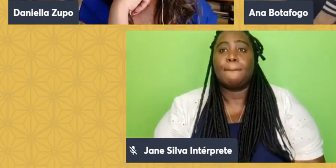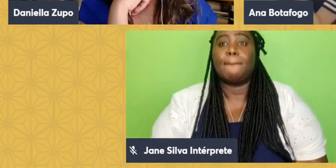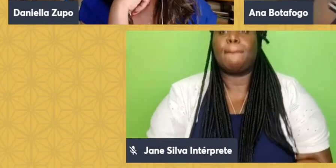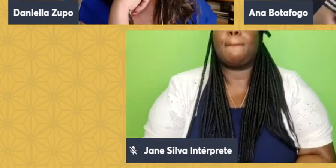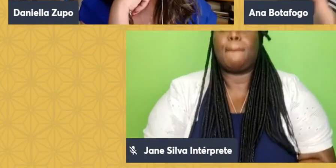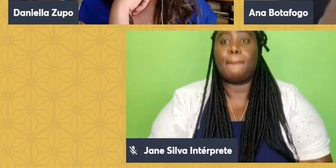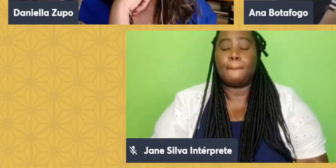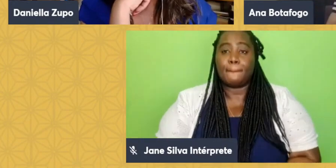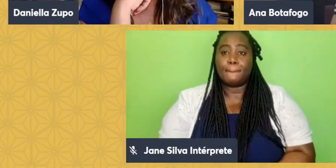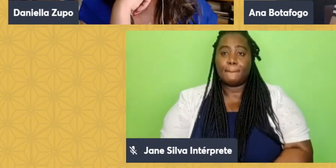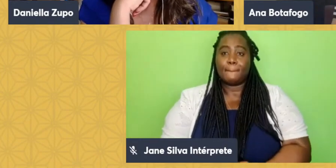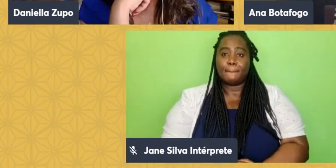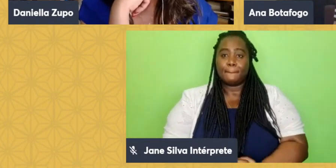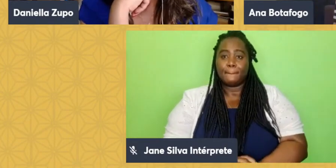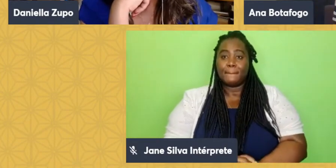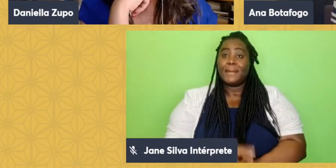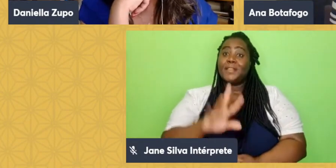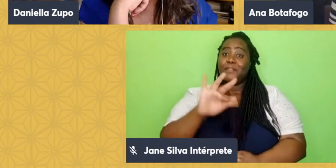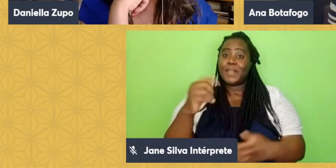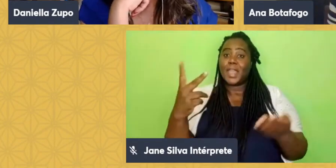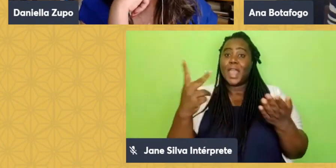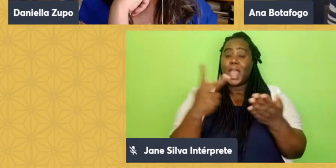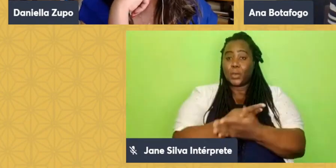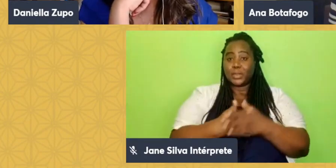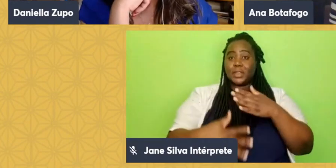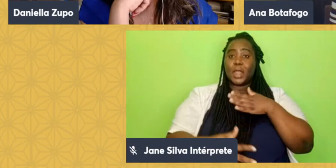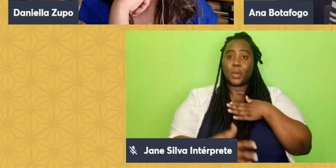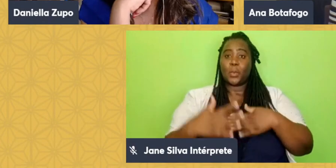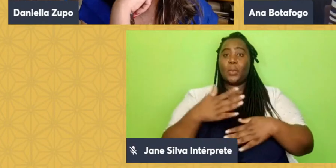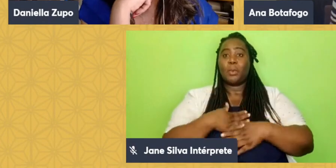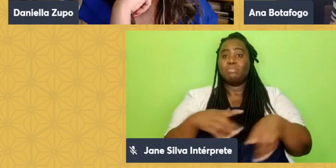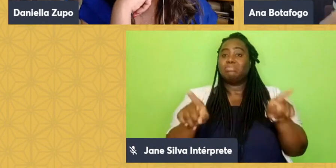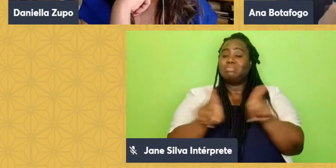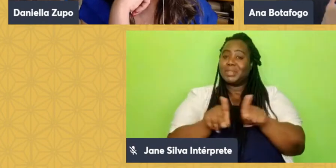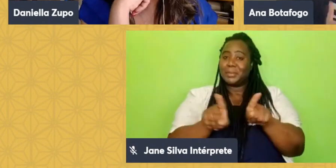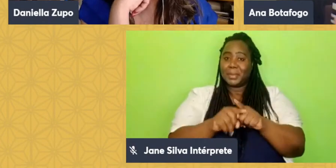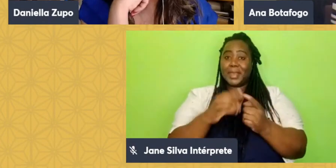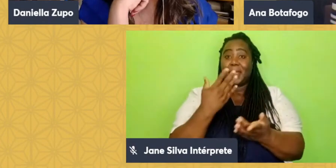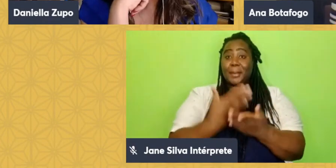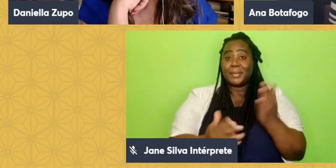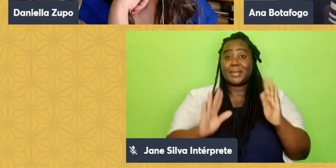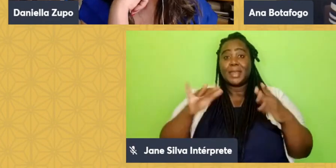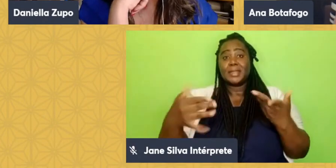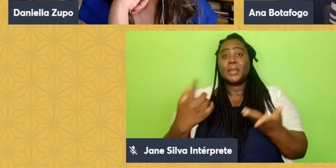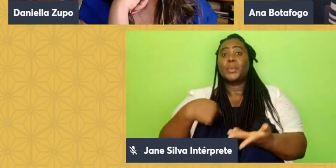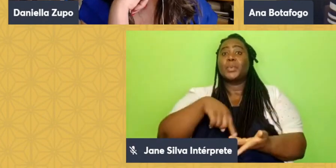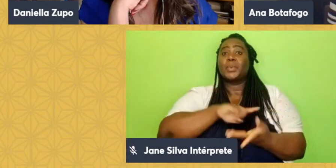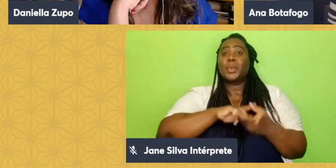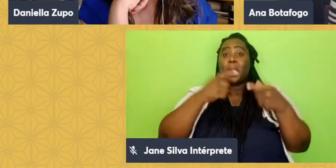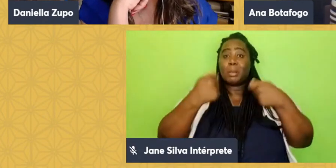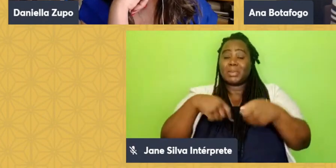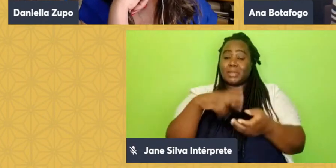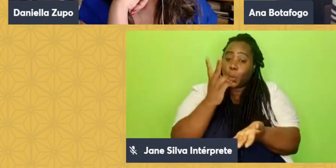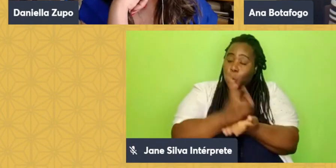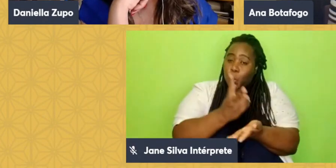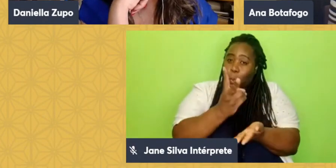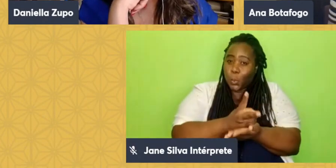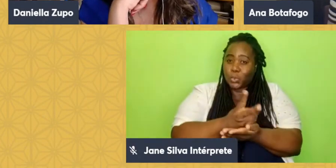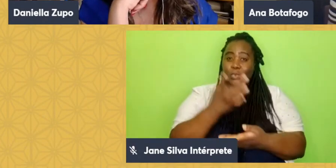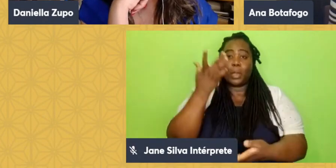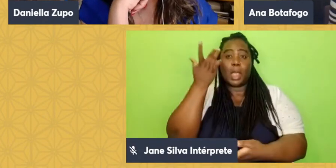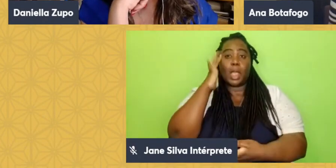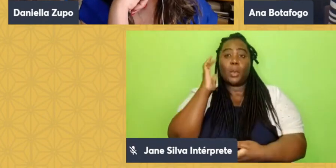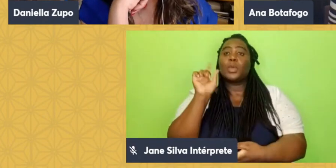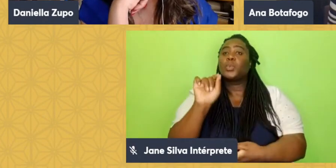caçada essa mente vai levar esse corpo também a colapsar então a gente precisa se manter eu